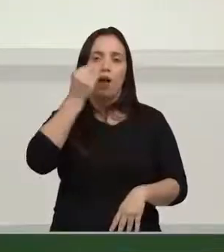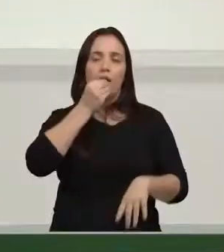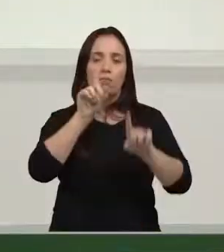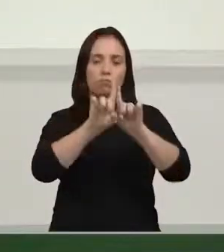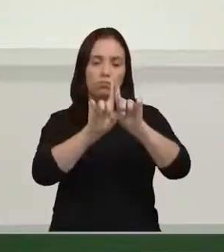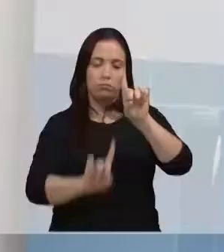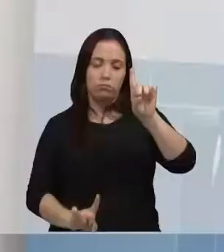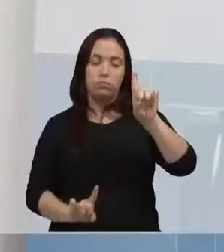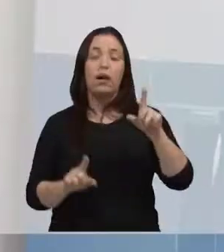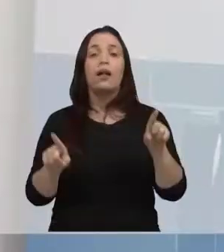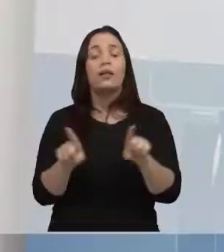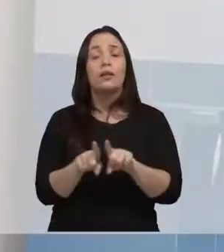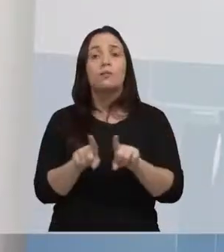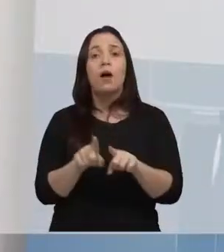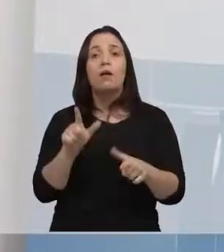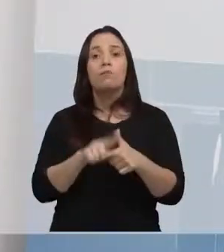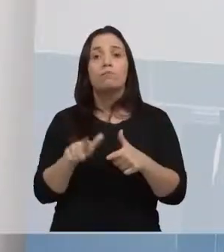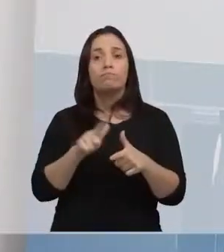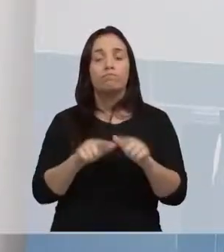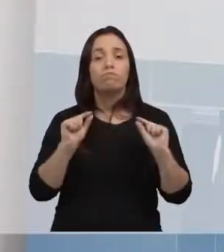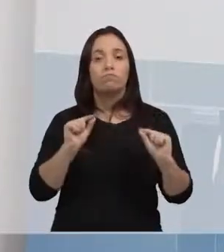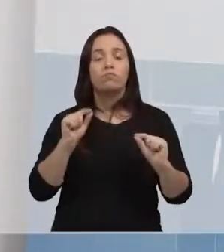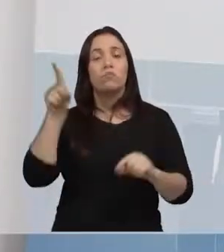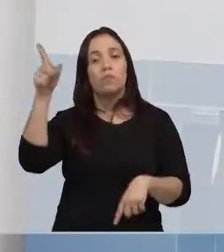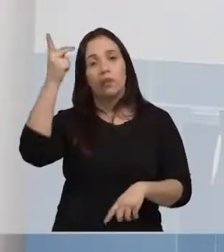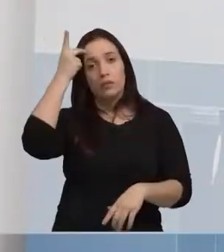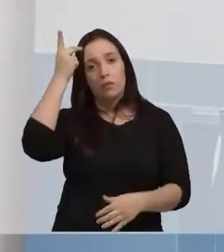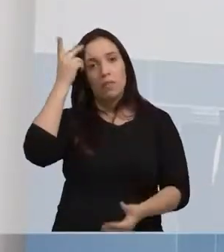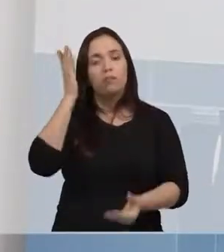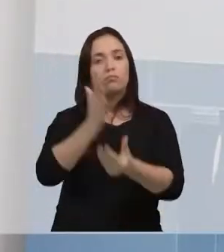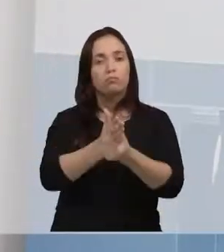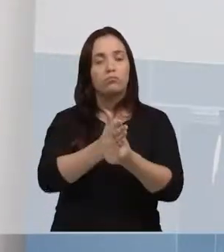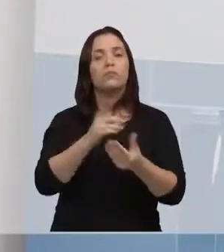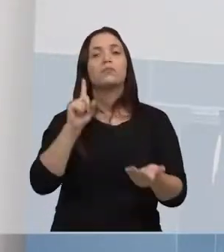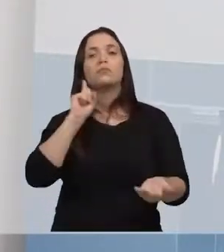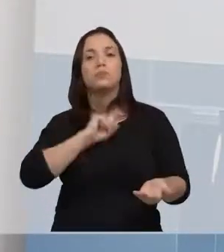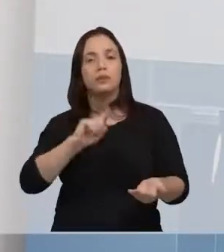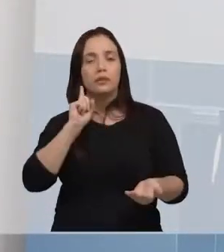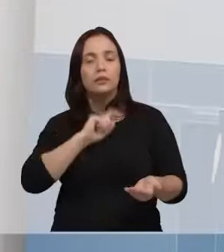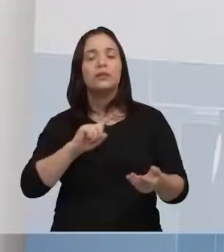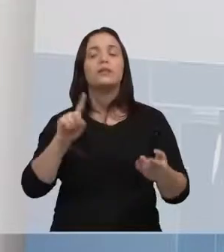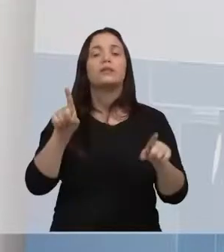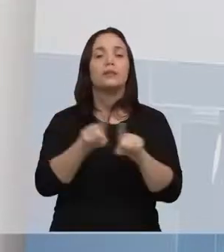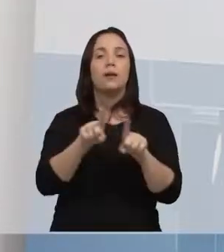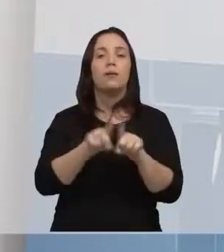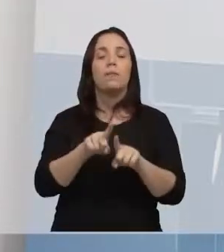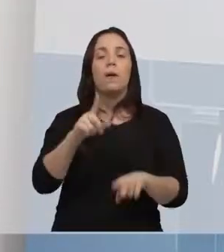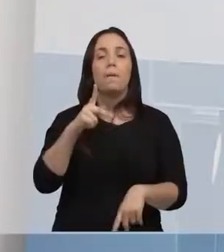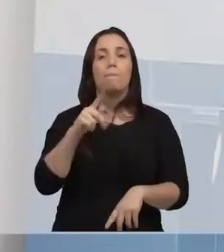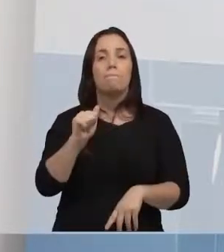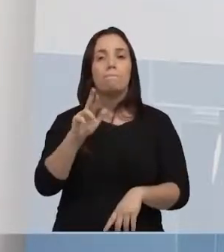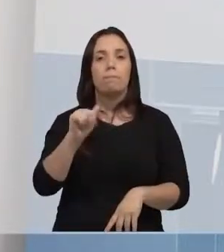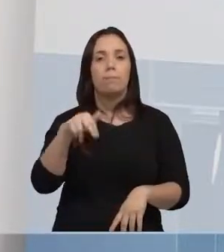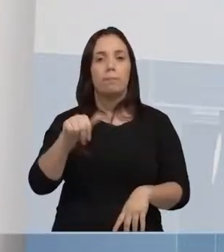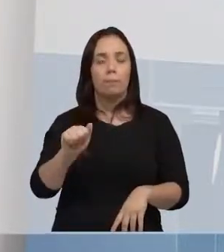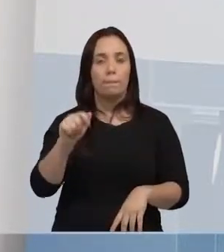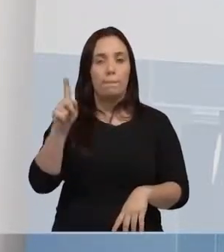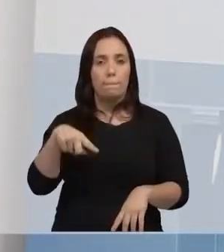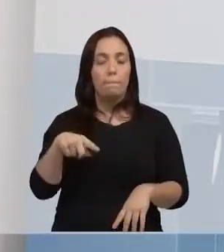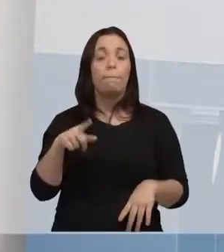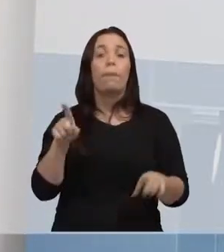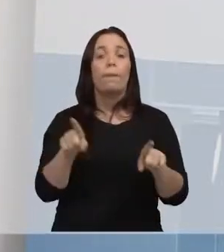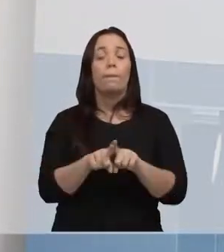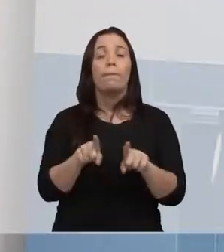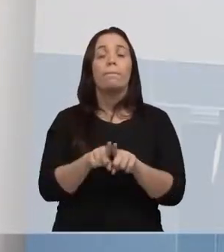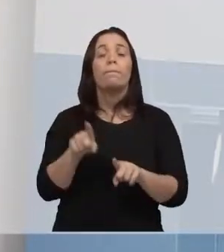Paralelo a isso, tem um problema das denúncias que tem em São Paulo. Minas Gerais e Paraná. E o grande problema do ex-governador